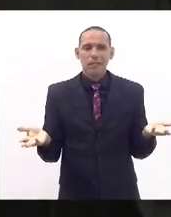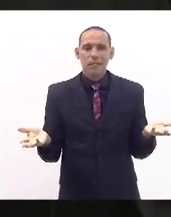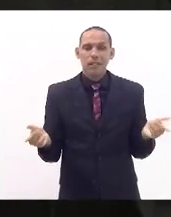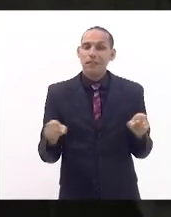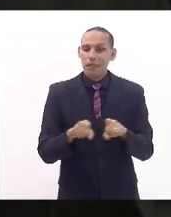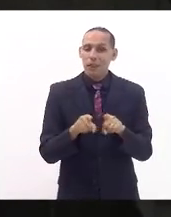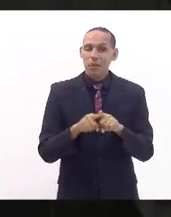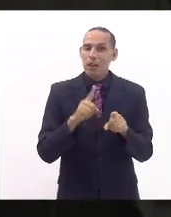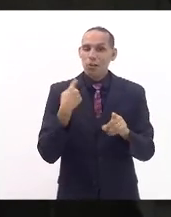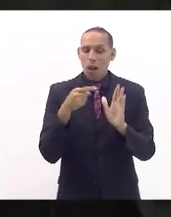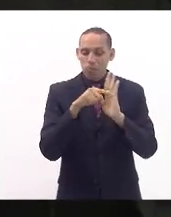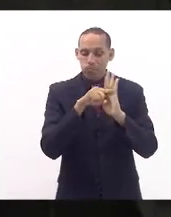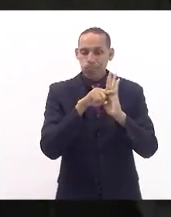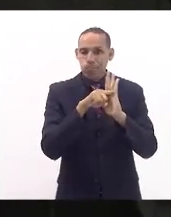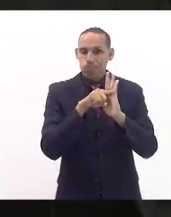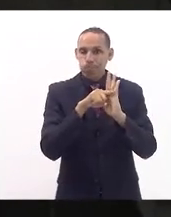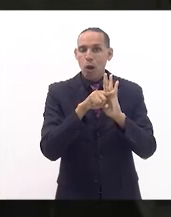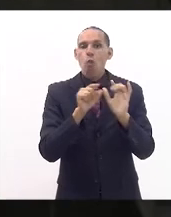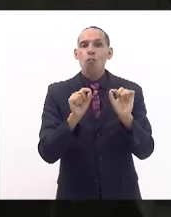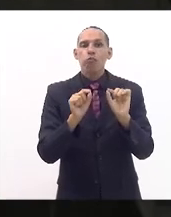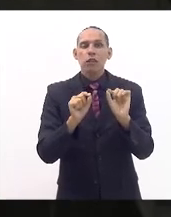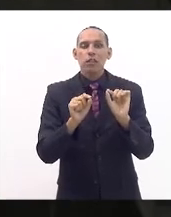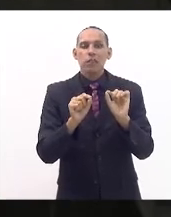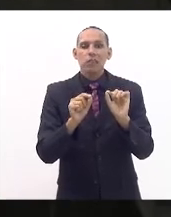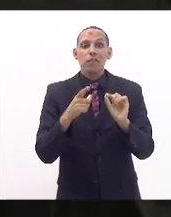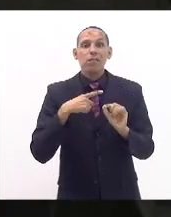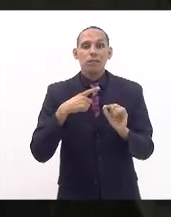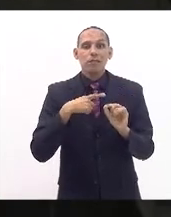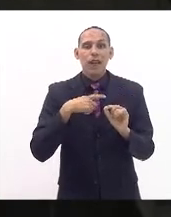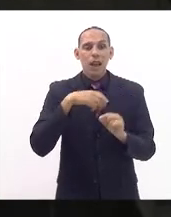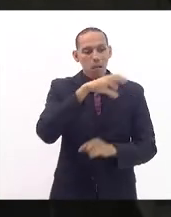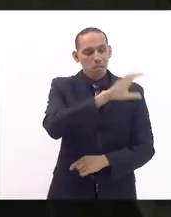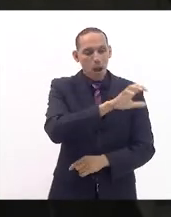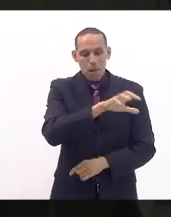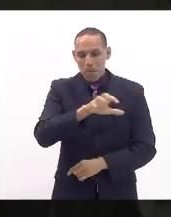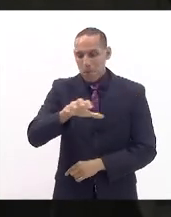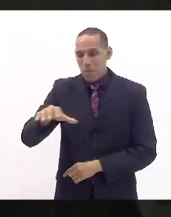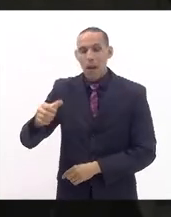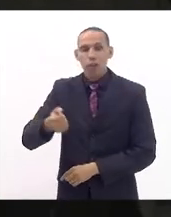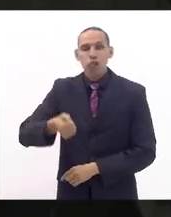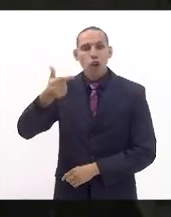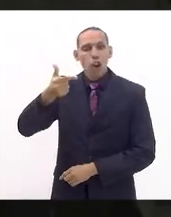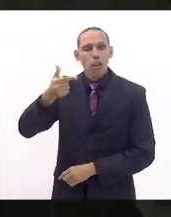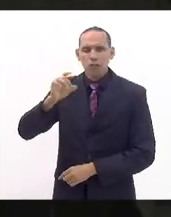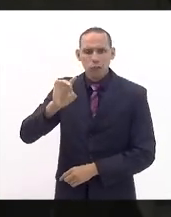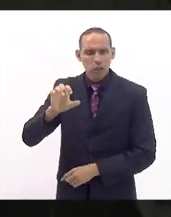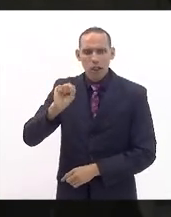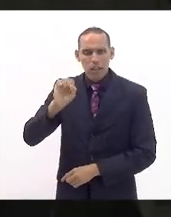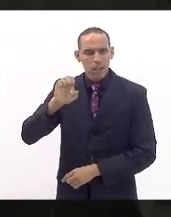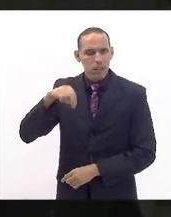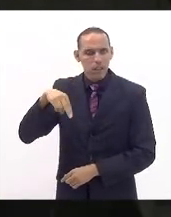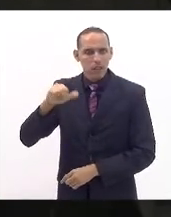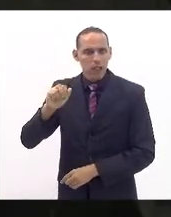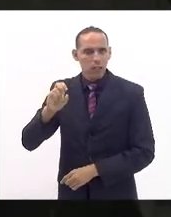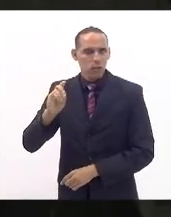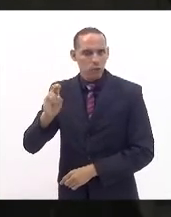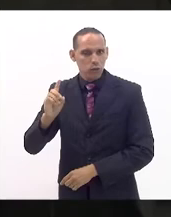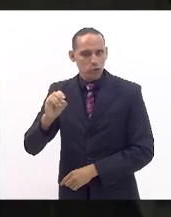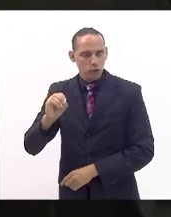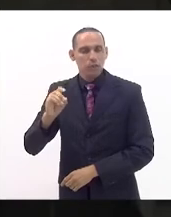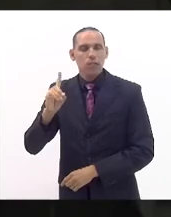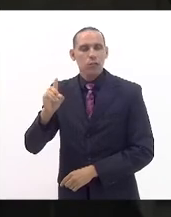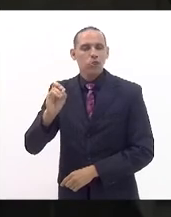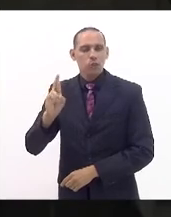levantamento que a gente tem é que existe isso em 12 estações. Não é só em Senador Camará, não. Em 12